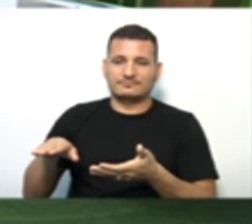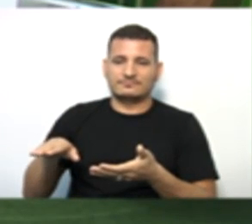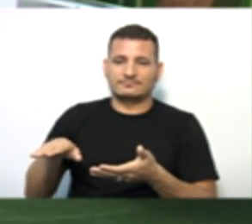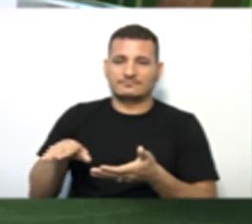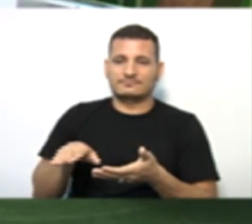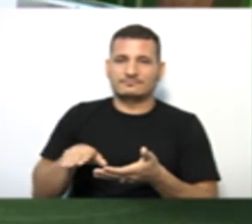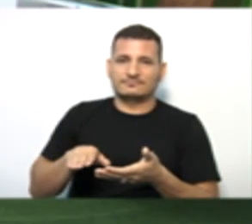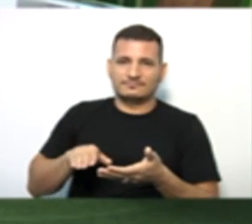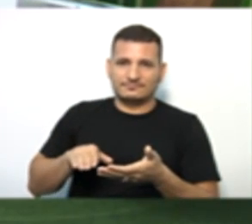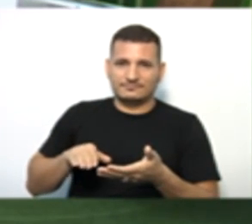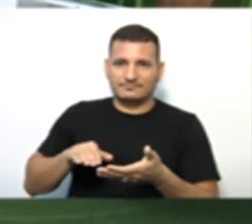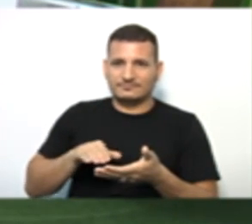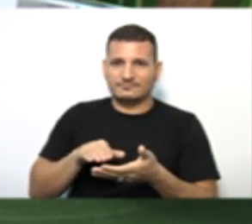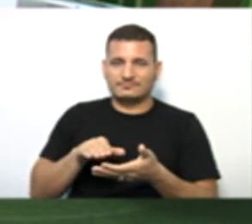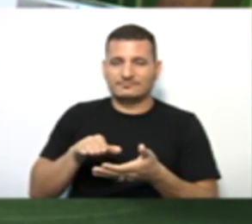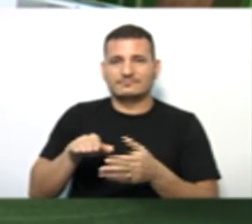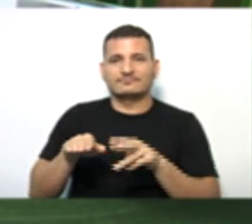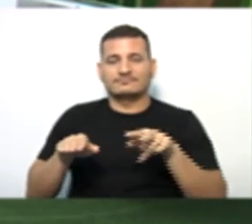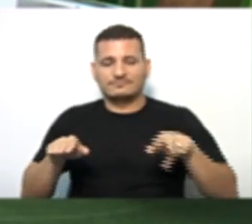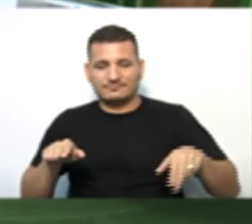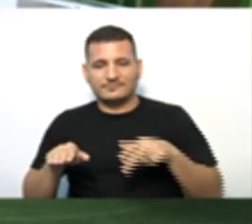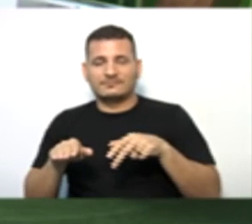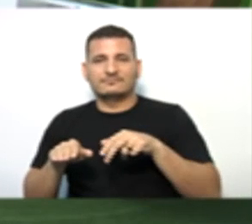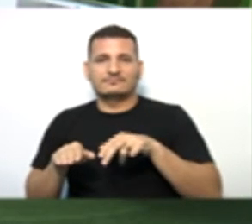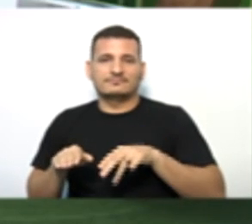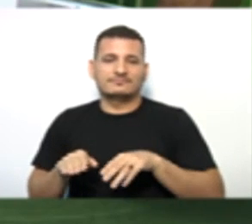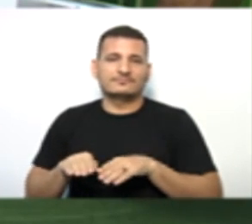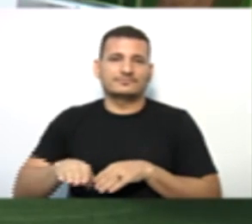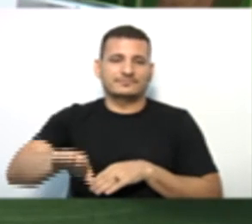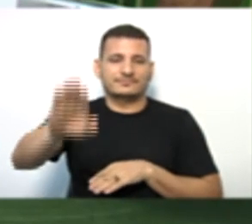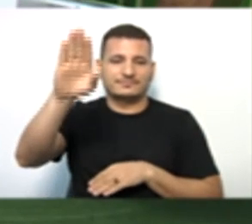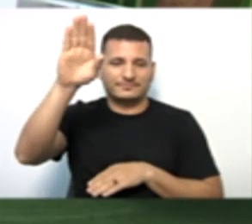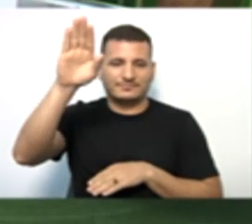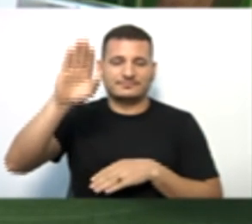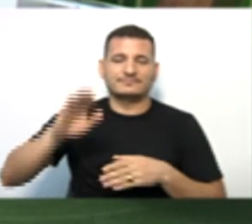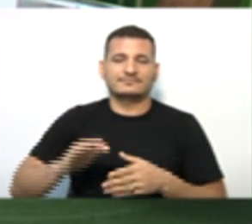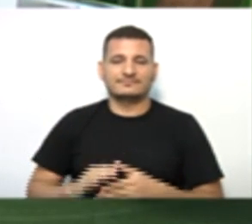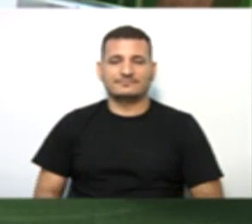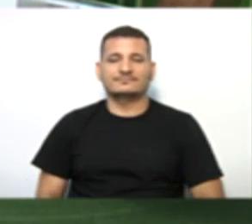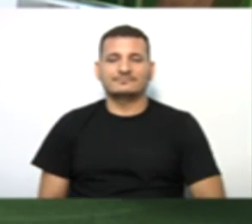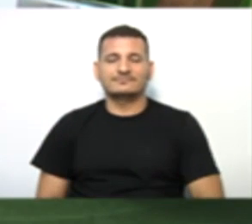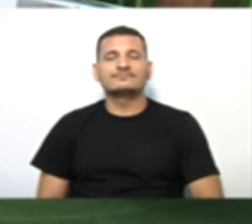ela entrasse e fosse embora. Nossa, que isso, professor.